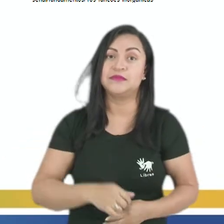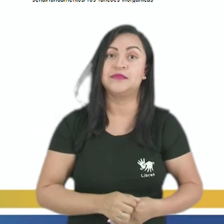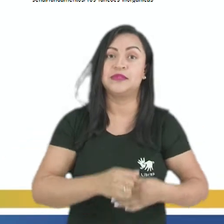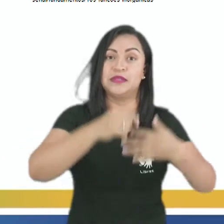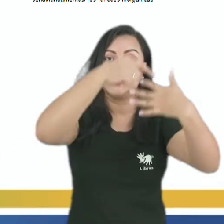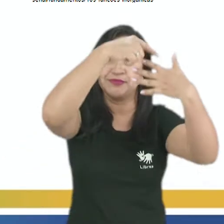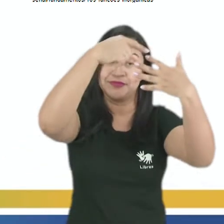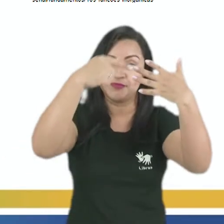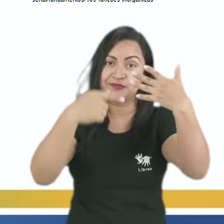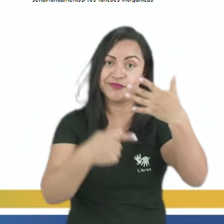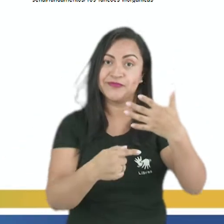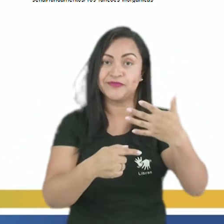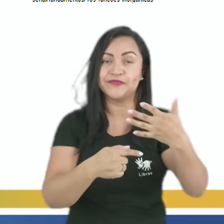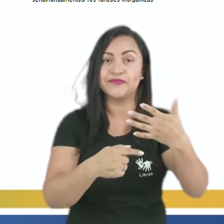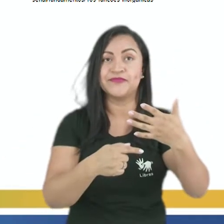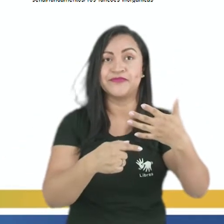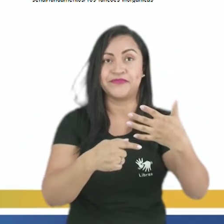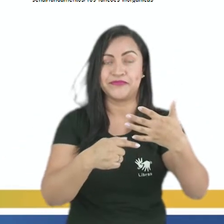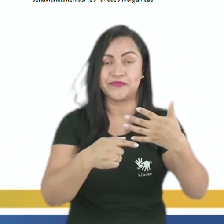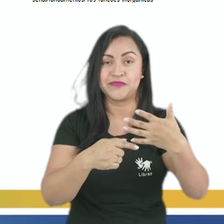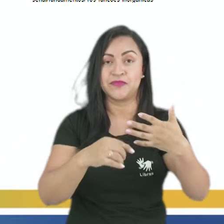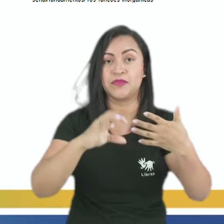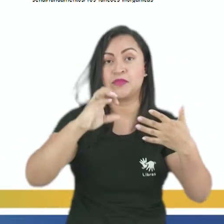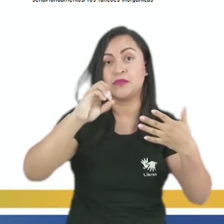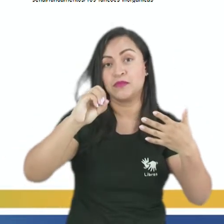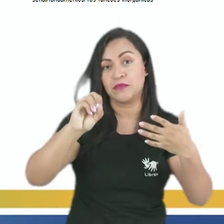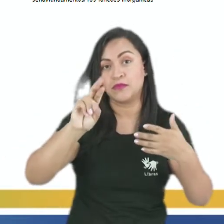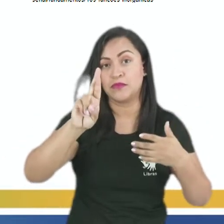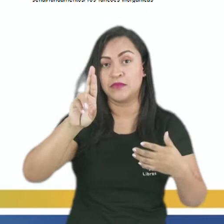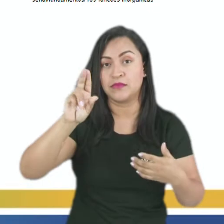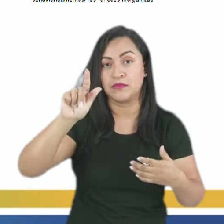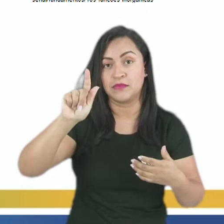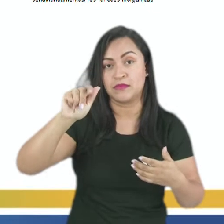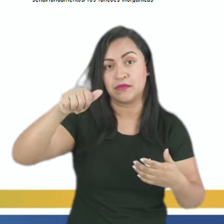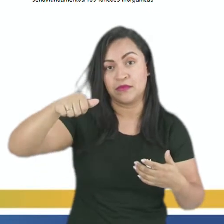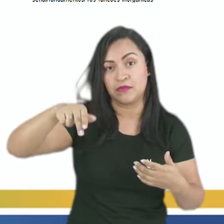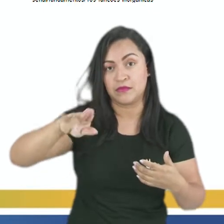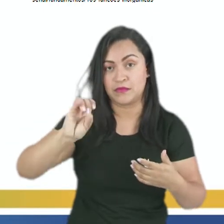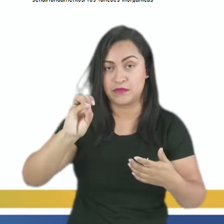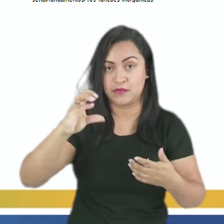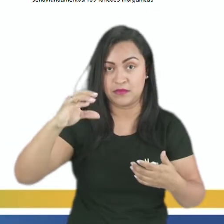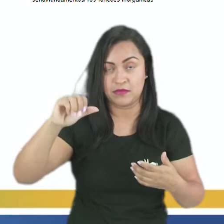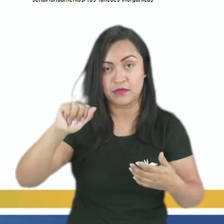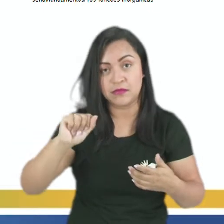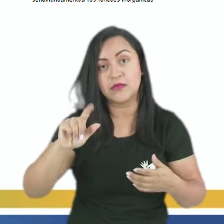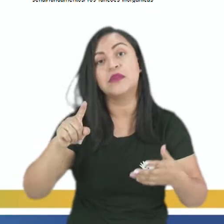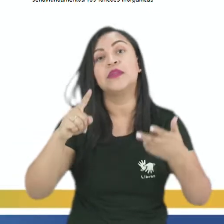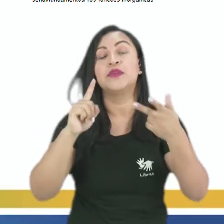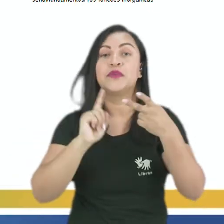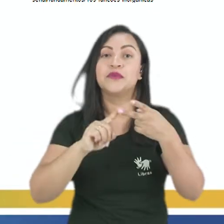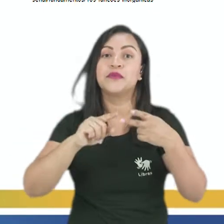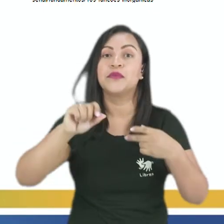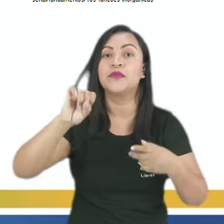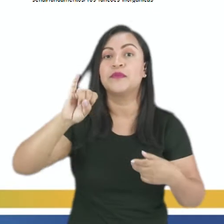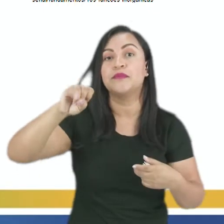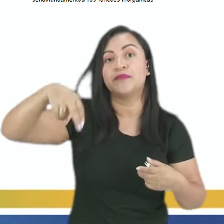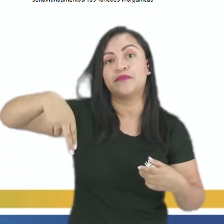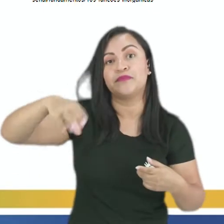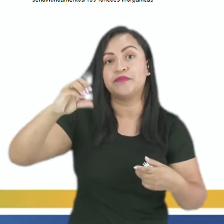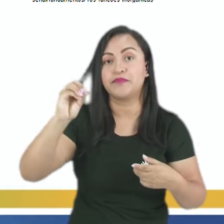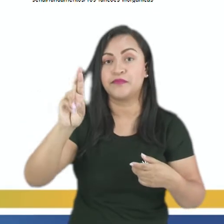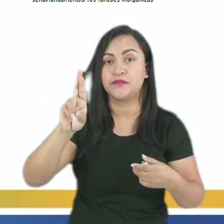dois tipos, em funções orgânicas e funções inorgânicas. O nosso foco vai ser nas